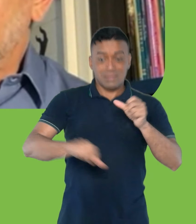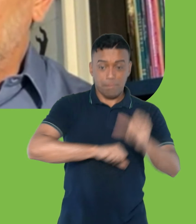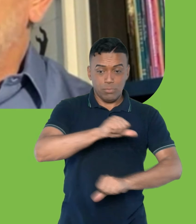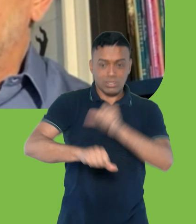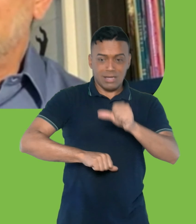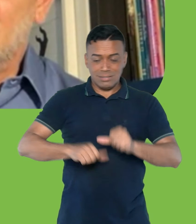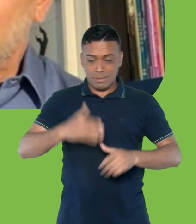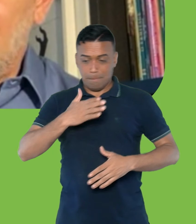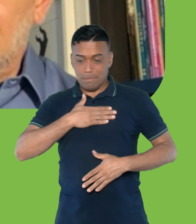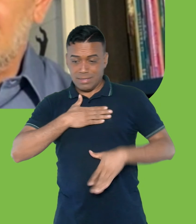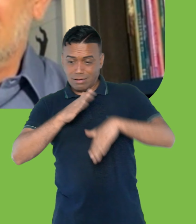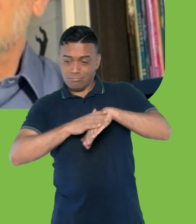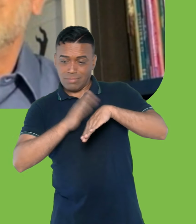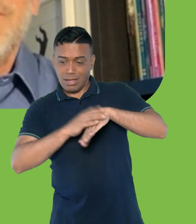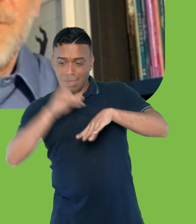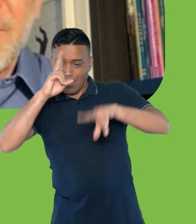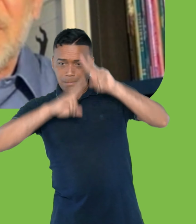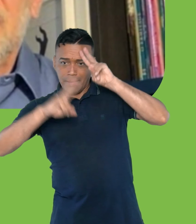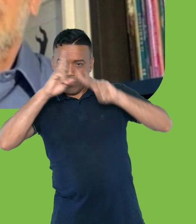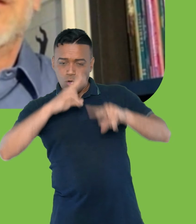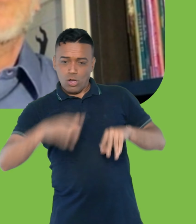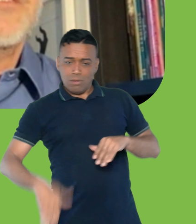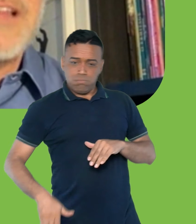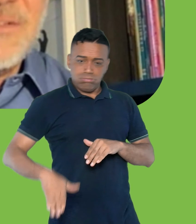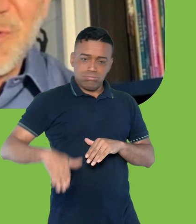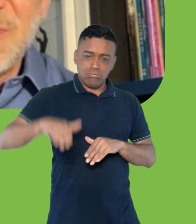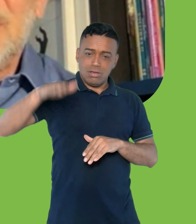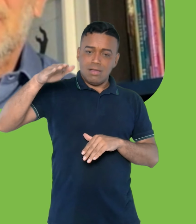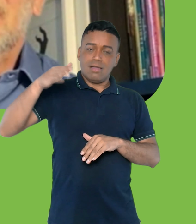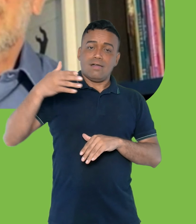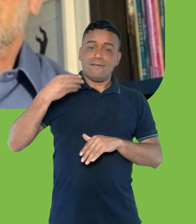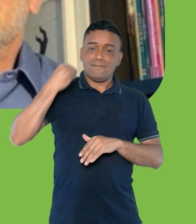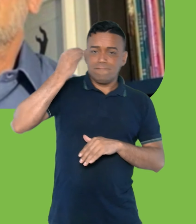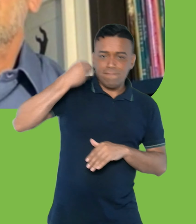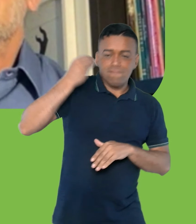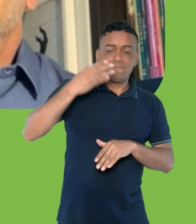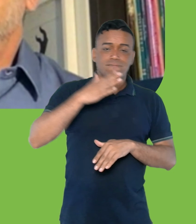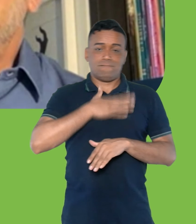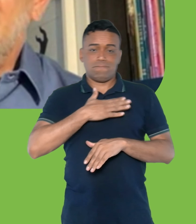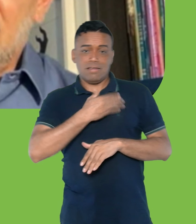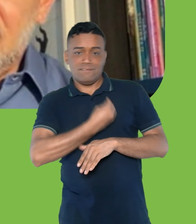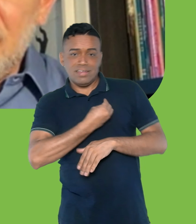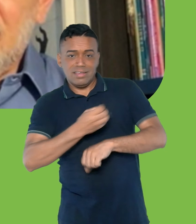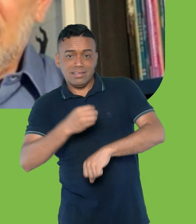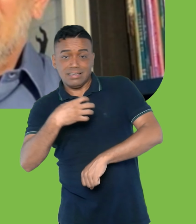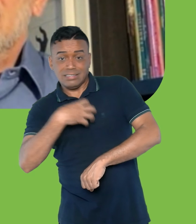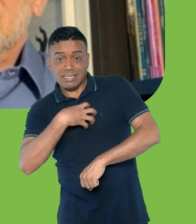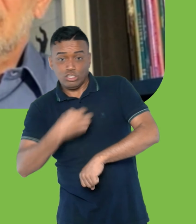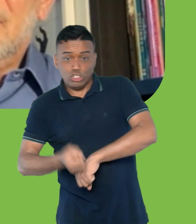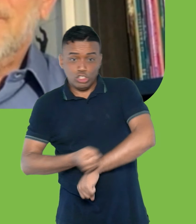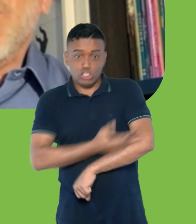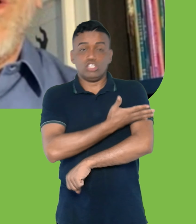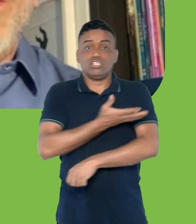minhas memórias pessoais, daquilo que eu vivi, daquilo que eu senti, daquilo que eu vivenciei, trazendo para um